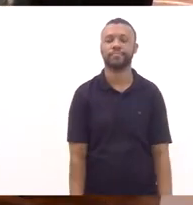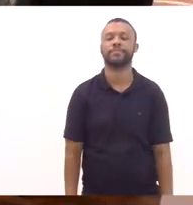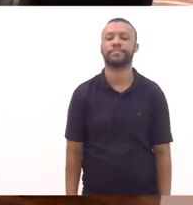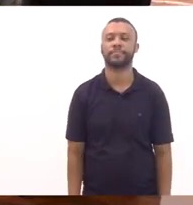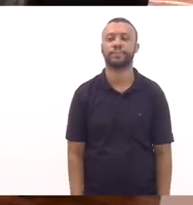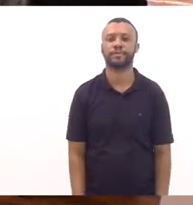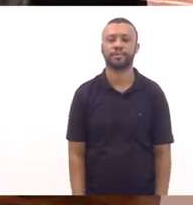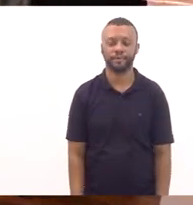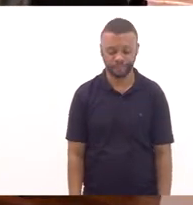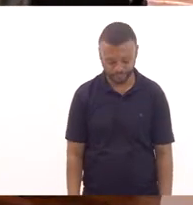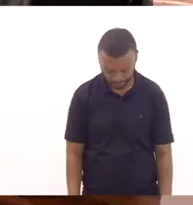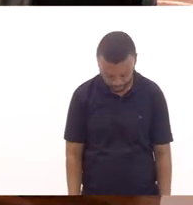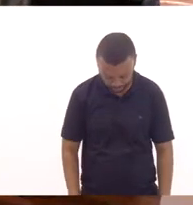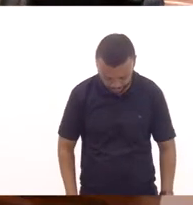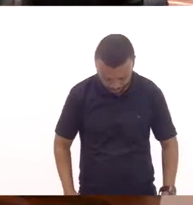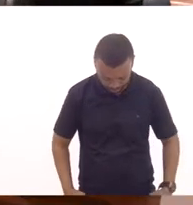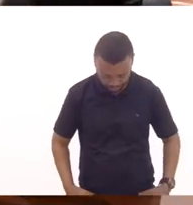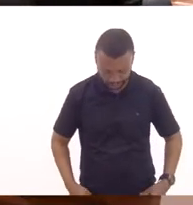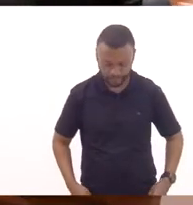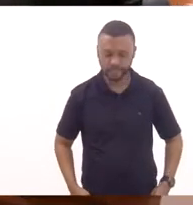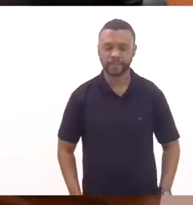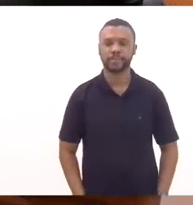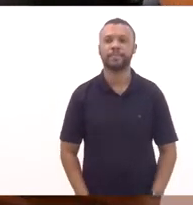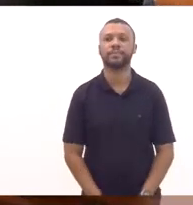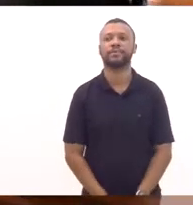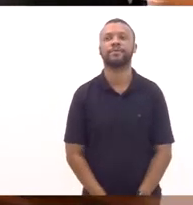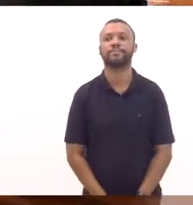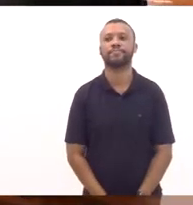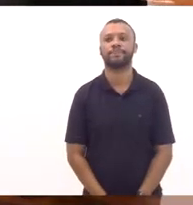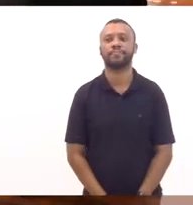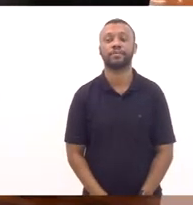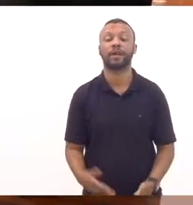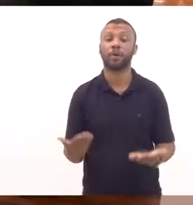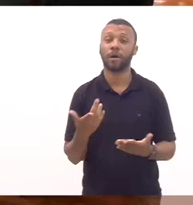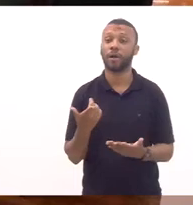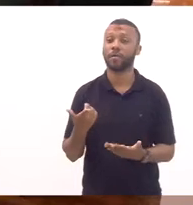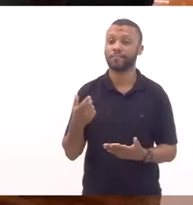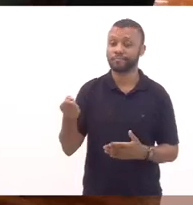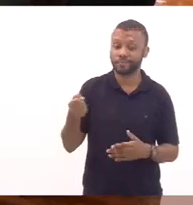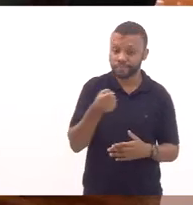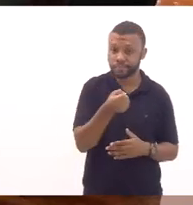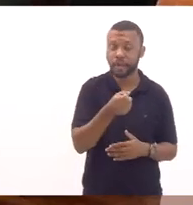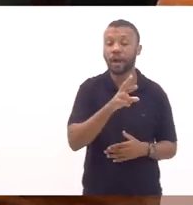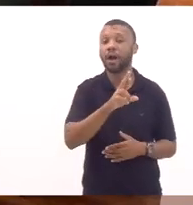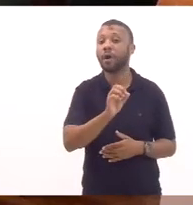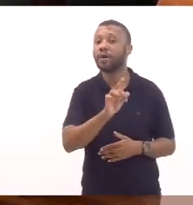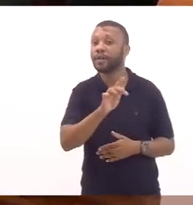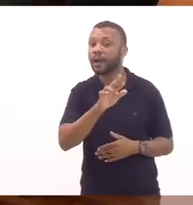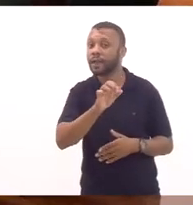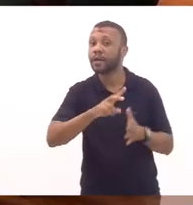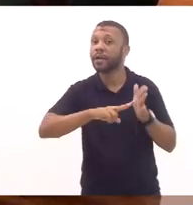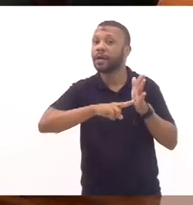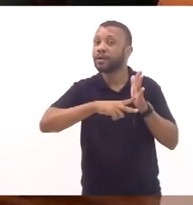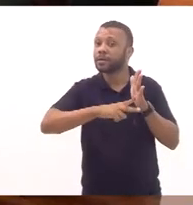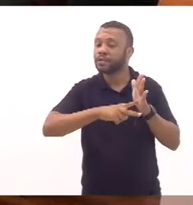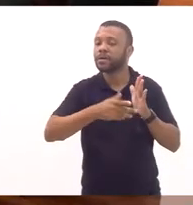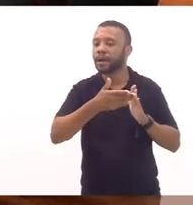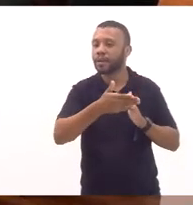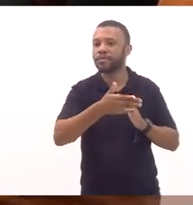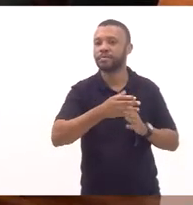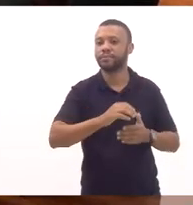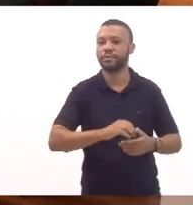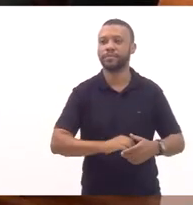Vou sentar no remoto. Denise e Ana. Então, eu passo imediatamente para a Rogéria Cardial, do Sindicato de Modelos.